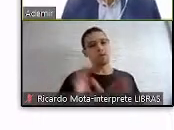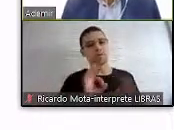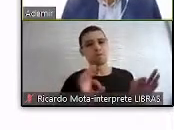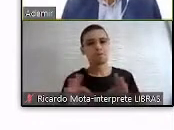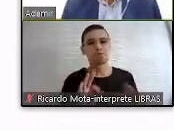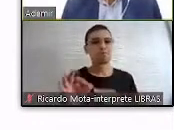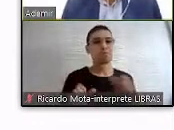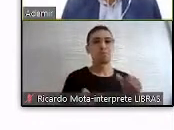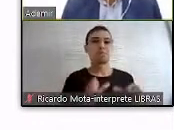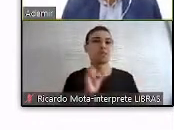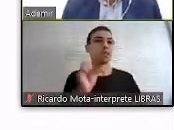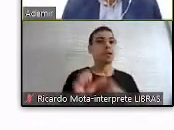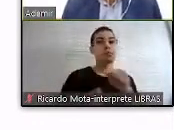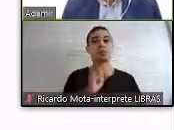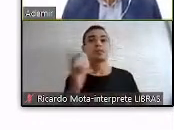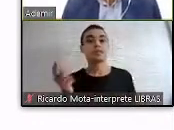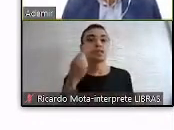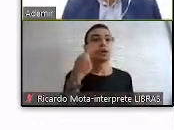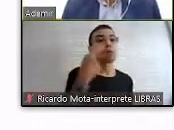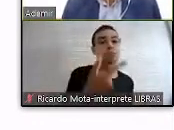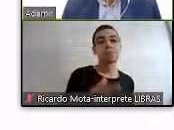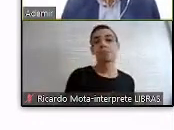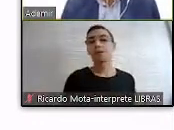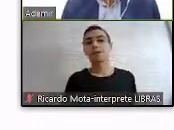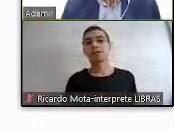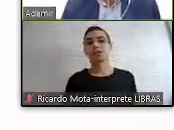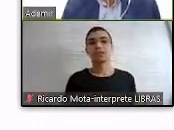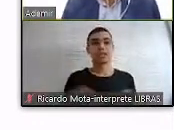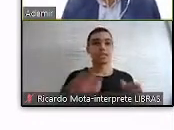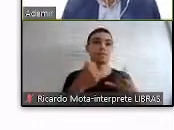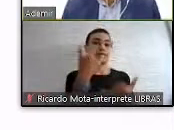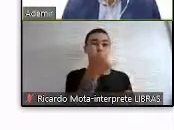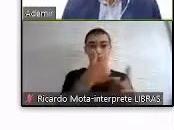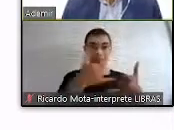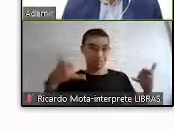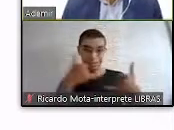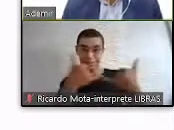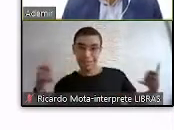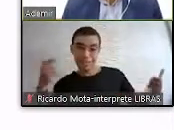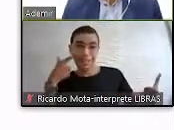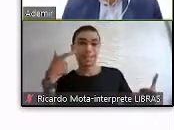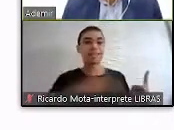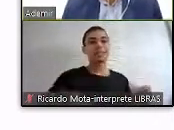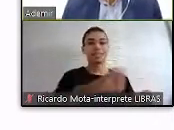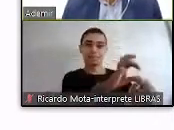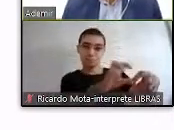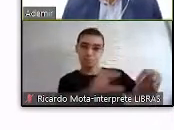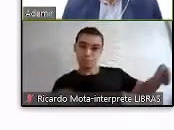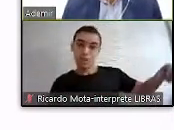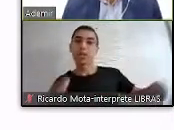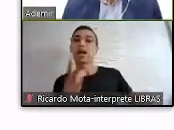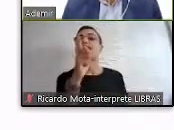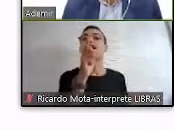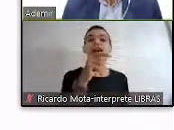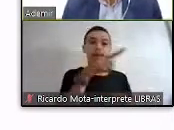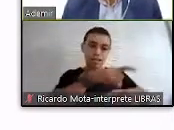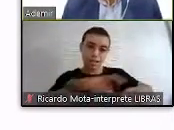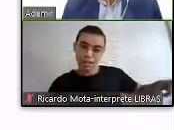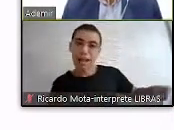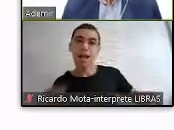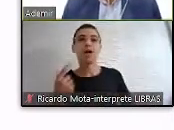alguma parte. A manutenção das instalações elétricas, muito importante. das instalações hidráulicas, manutenção